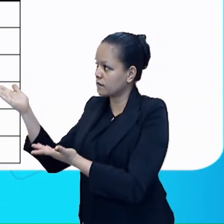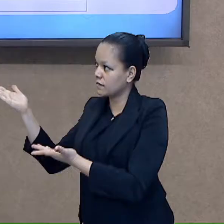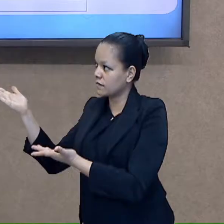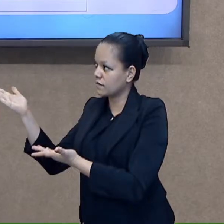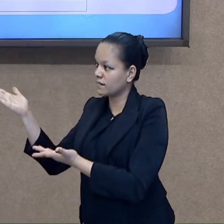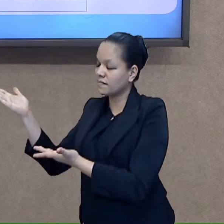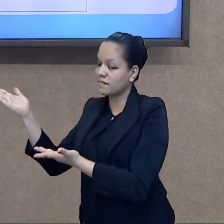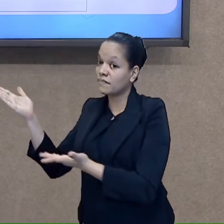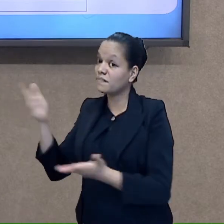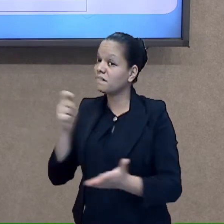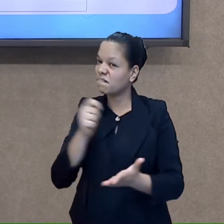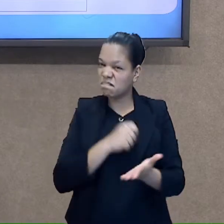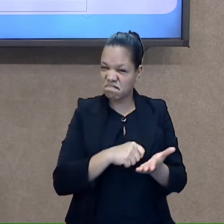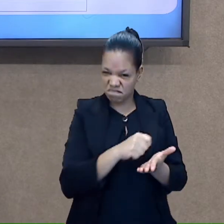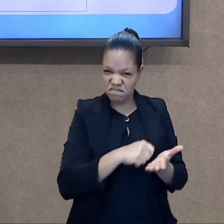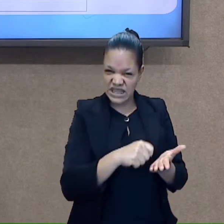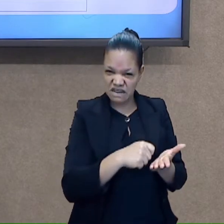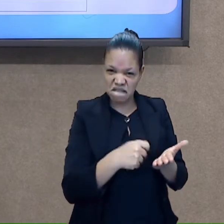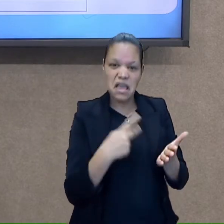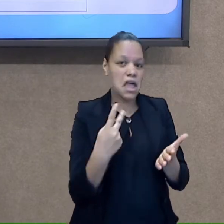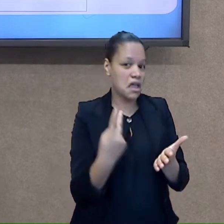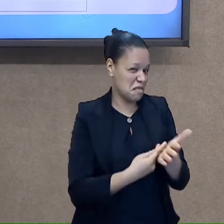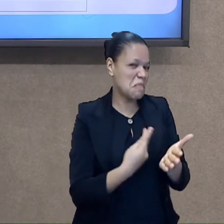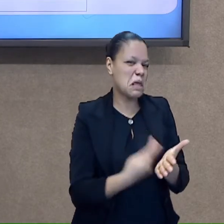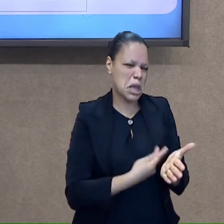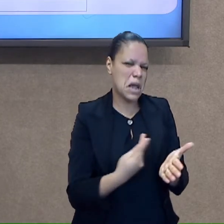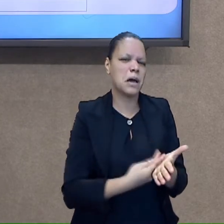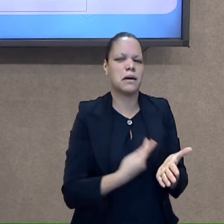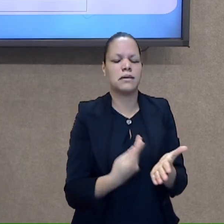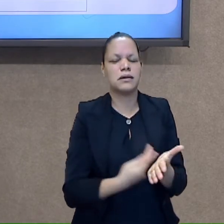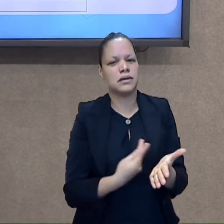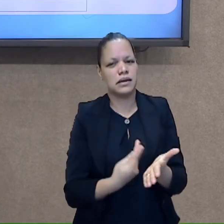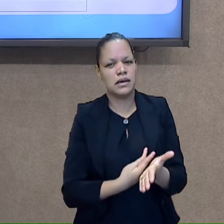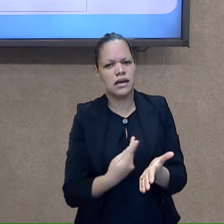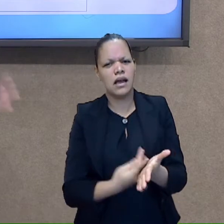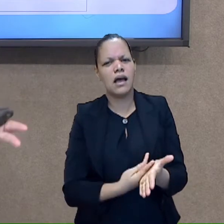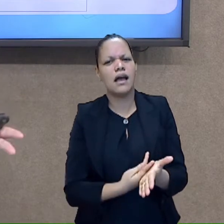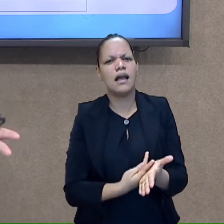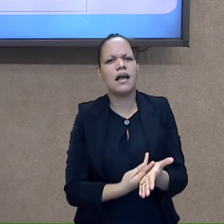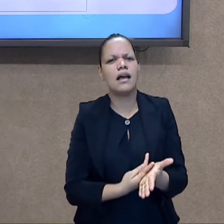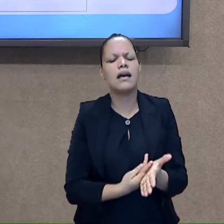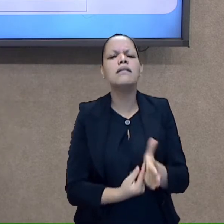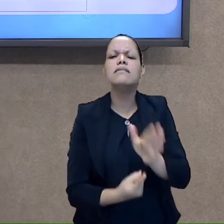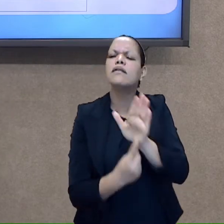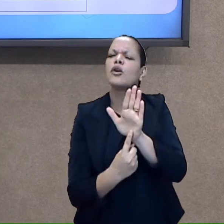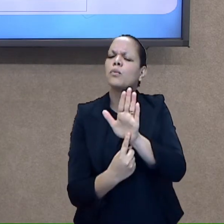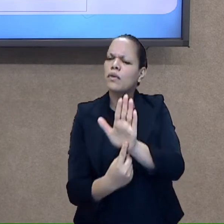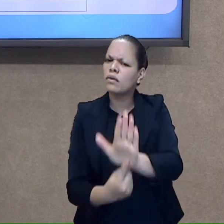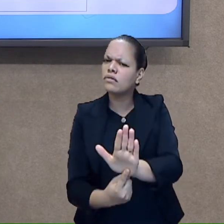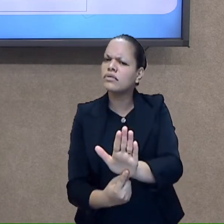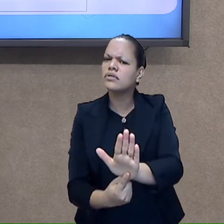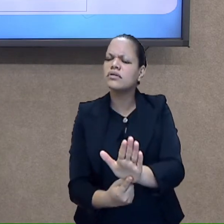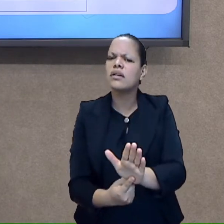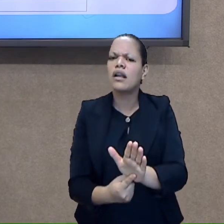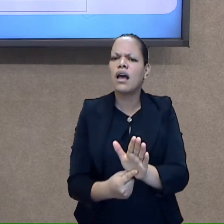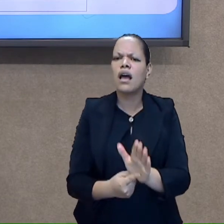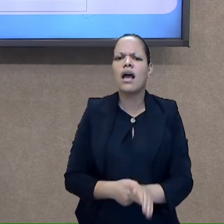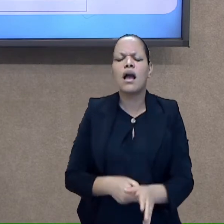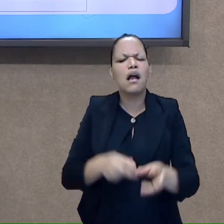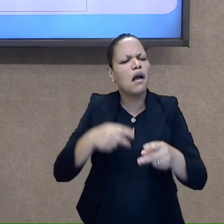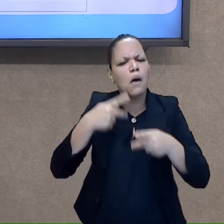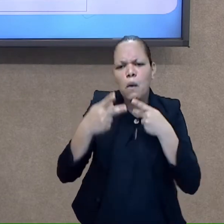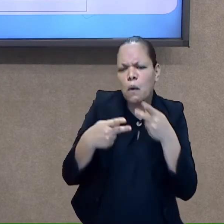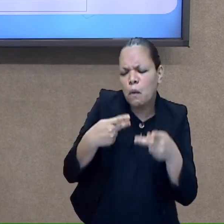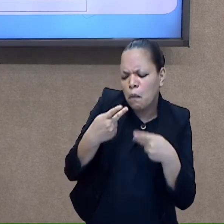E também, a gente poderia destacar lá, fico sem saber dos fins. É assim que a gente fala? É um